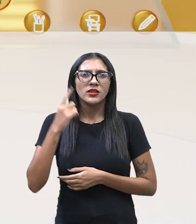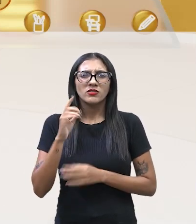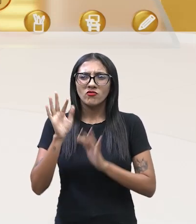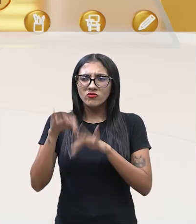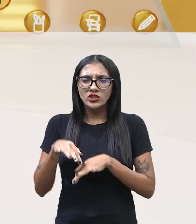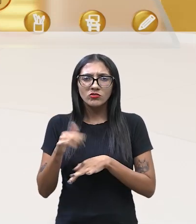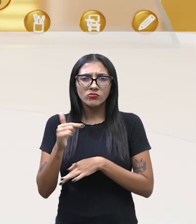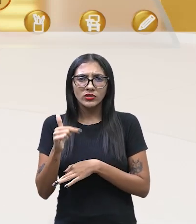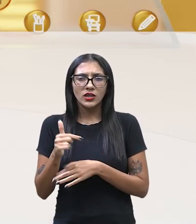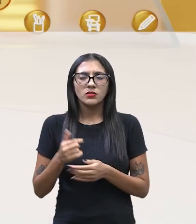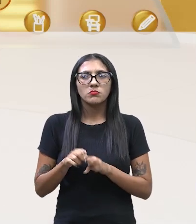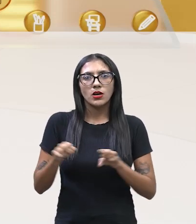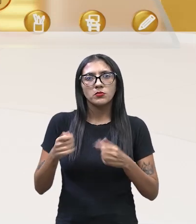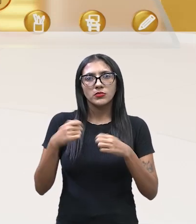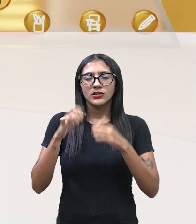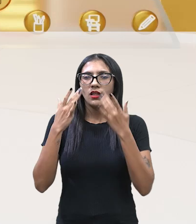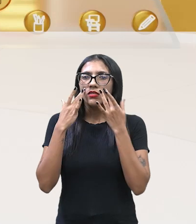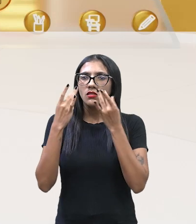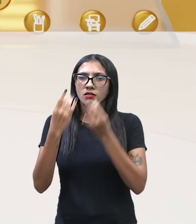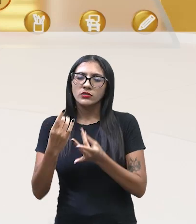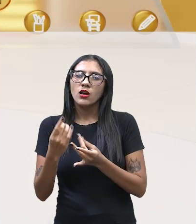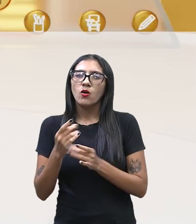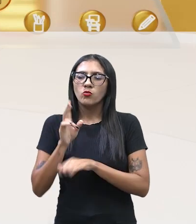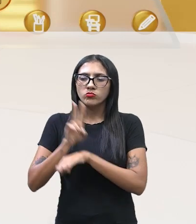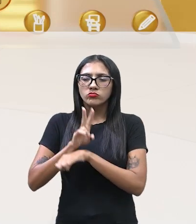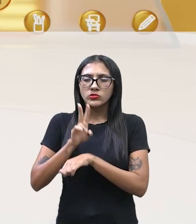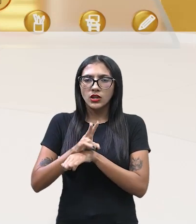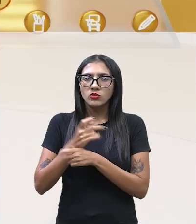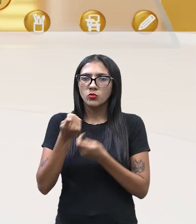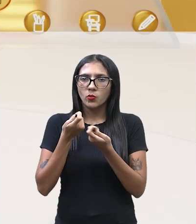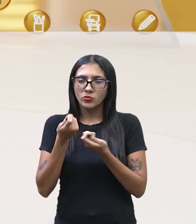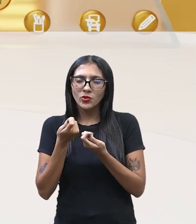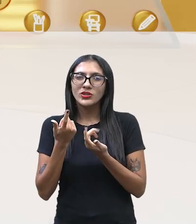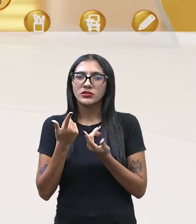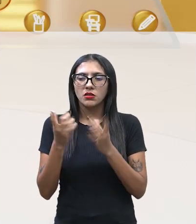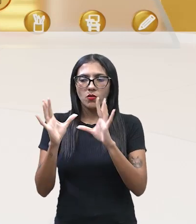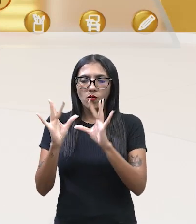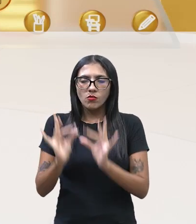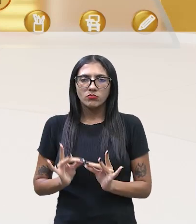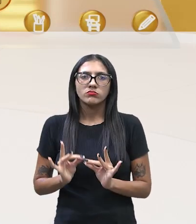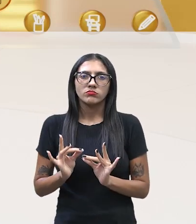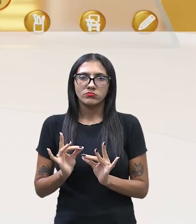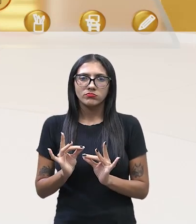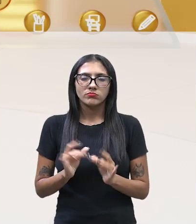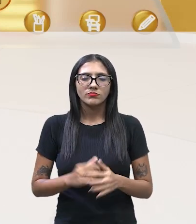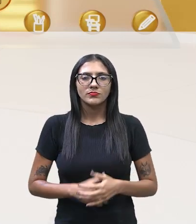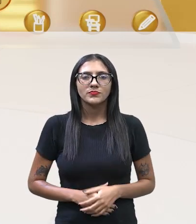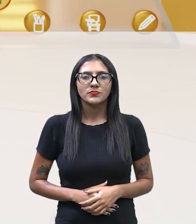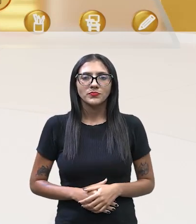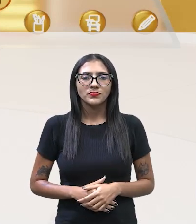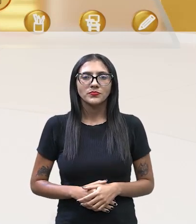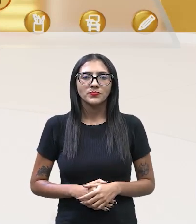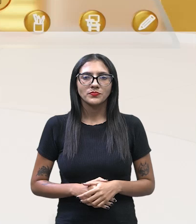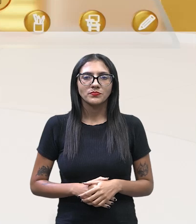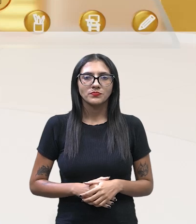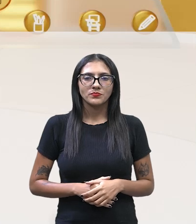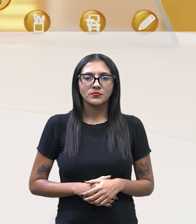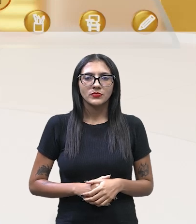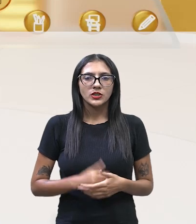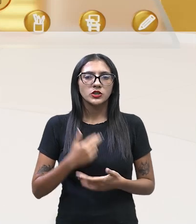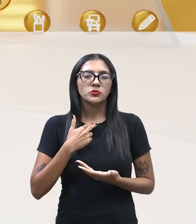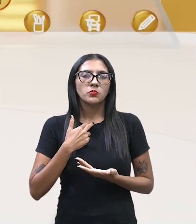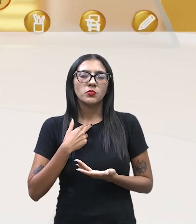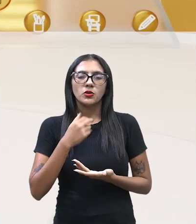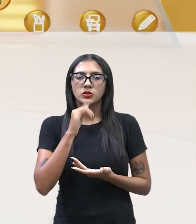para manter, né, e para desenvolver aquilo, uma hora aquilo acaba, né? Acabar. Isso mesmo. A gente não pode ter essa ilusão de